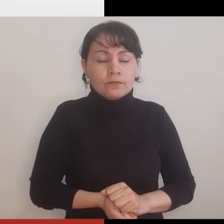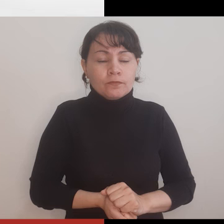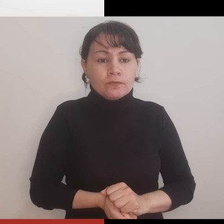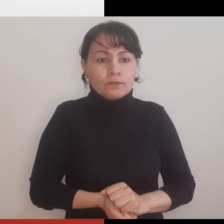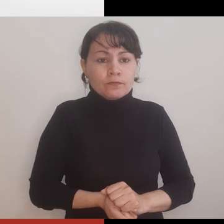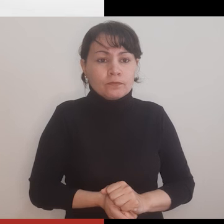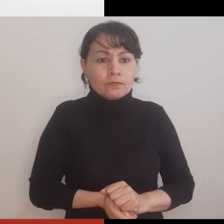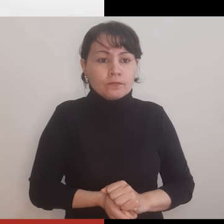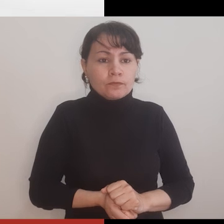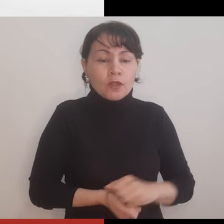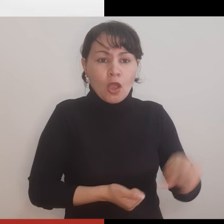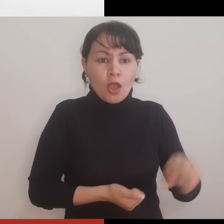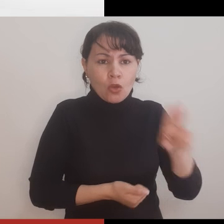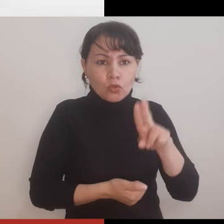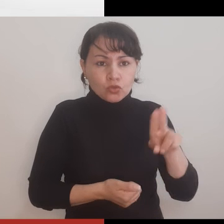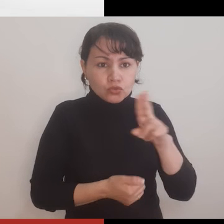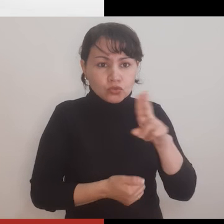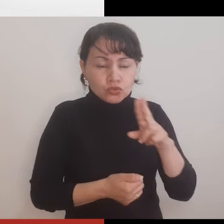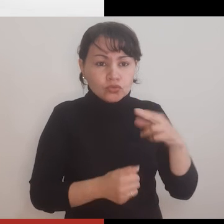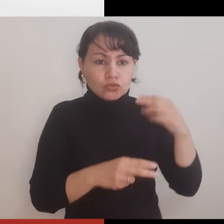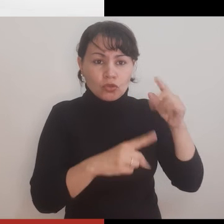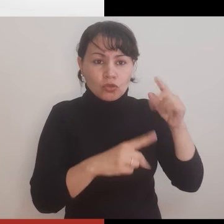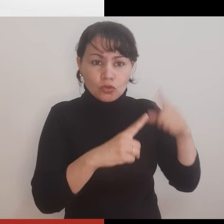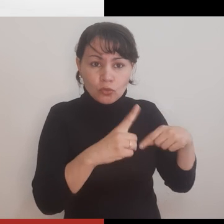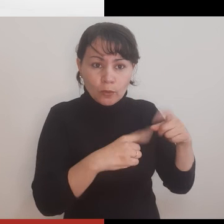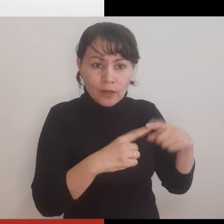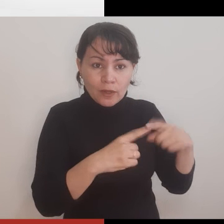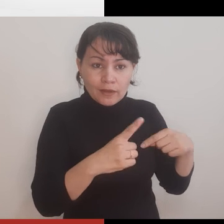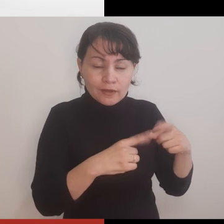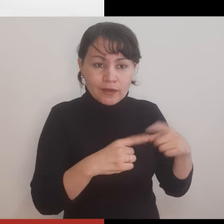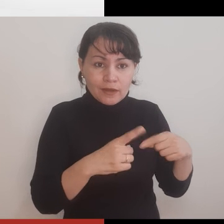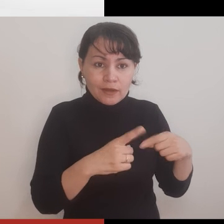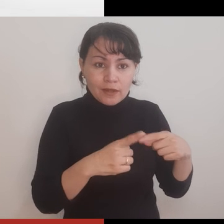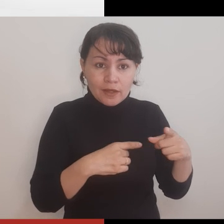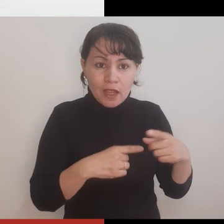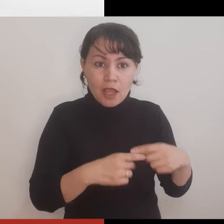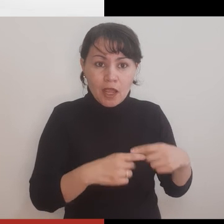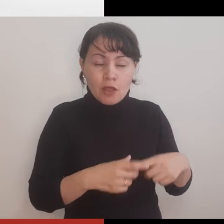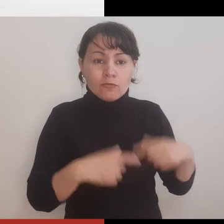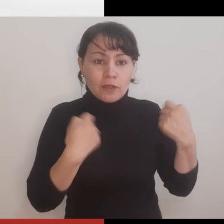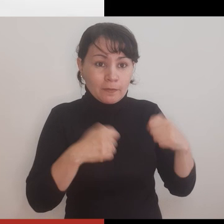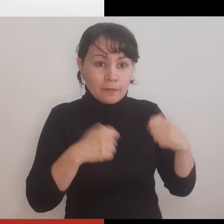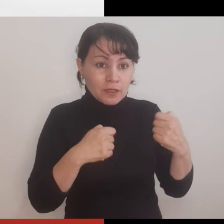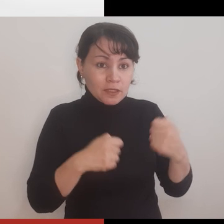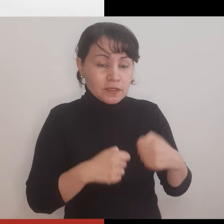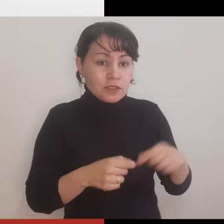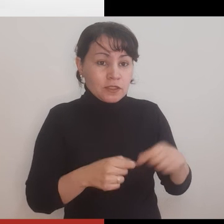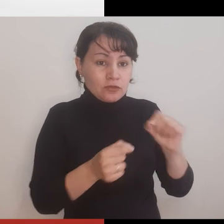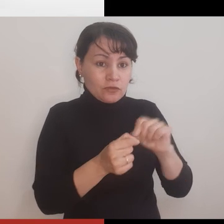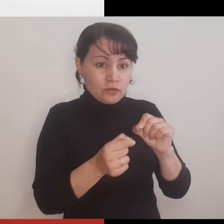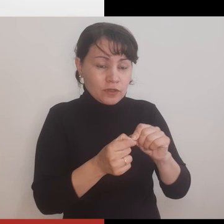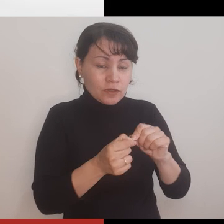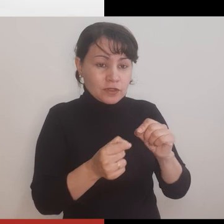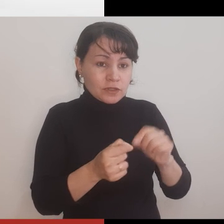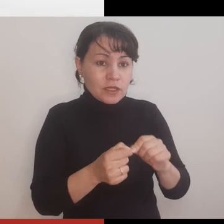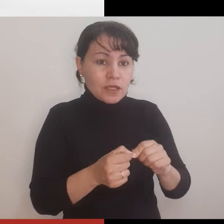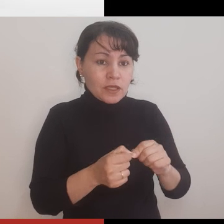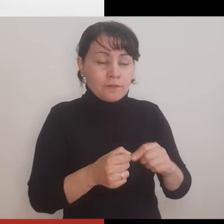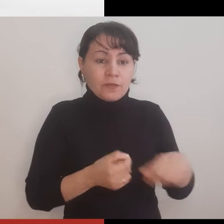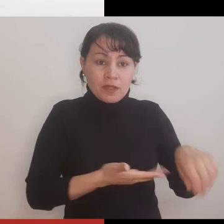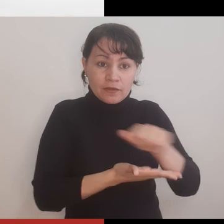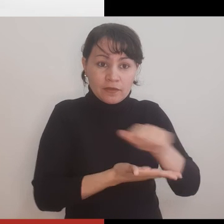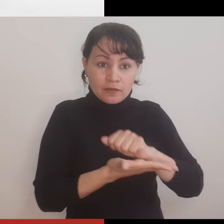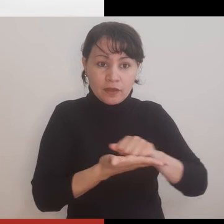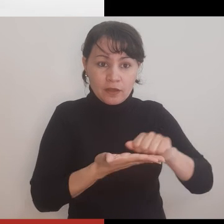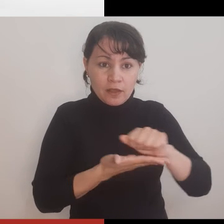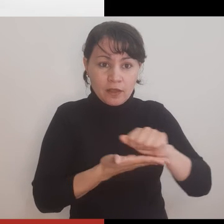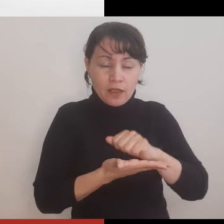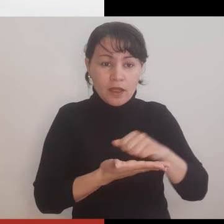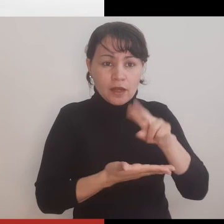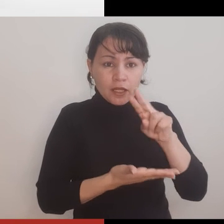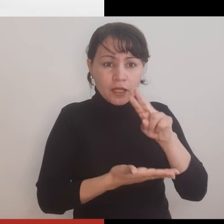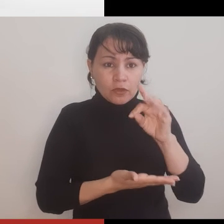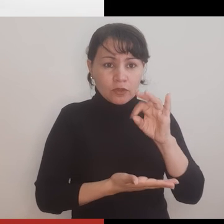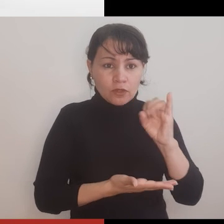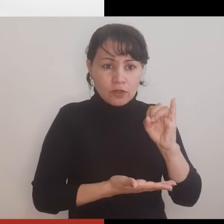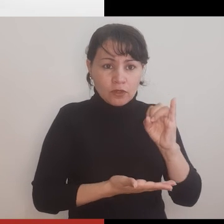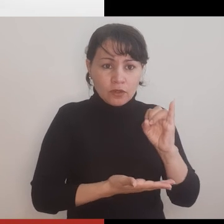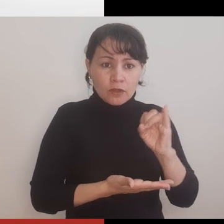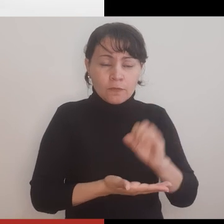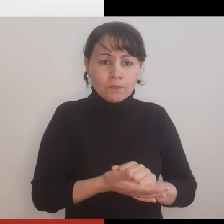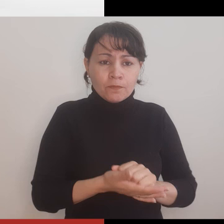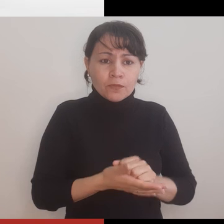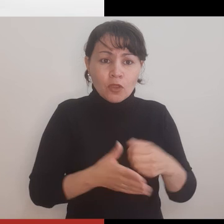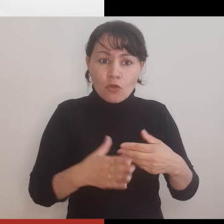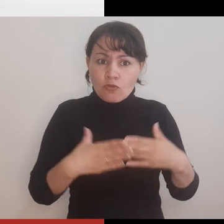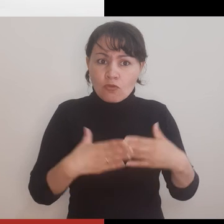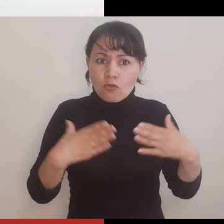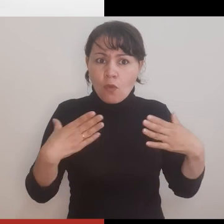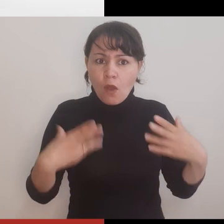devido ao uso dos EPIs, né, do grande aparato necessário para estar nesse ambiente de terapia intensiva com um